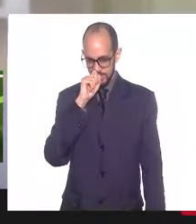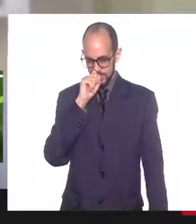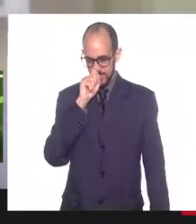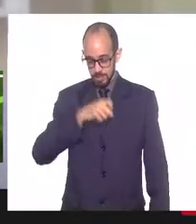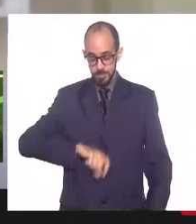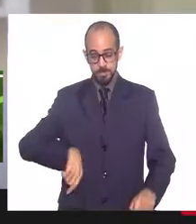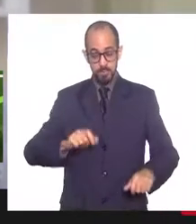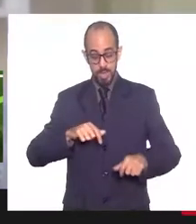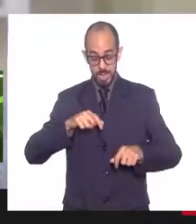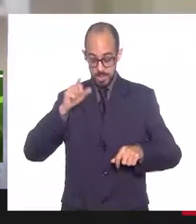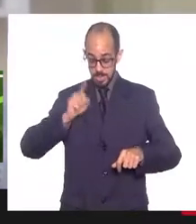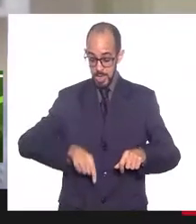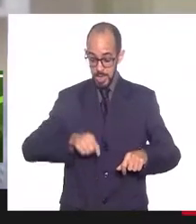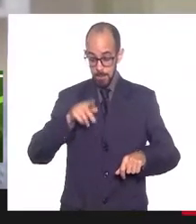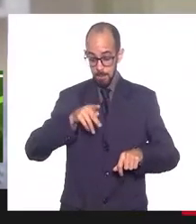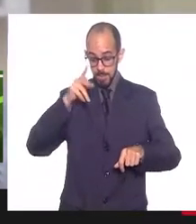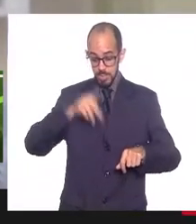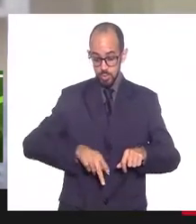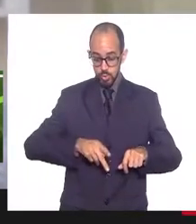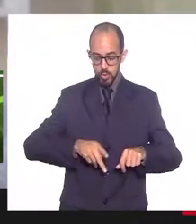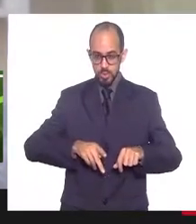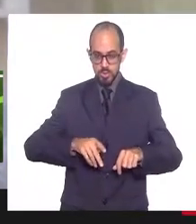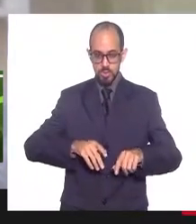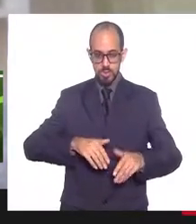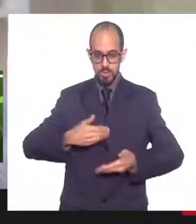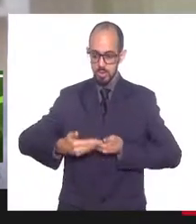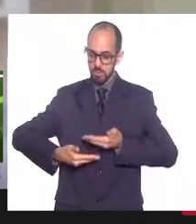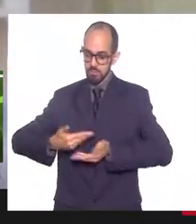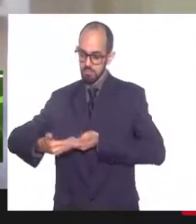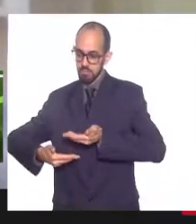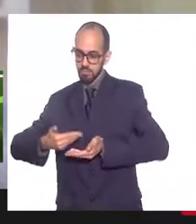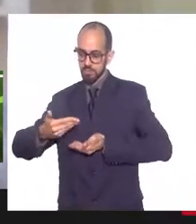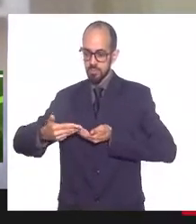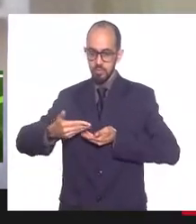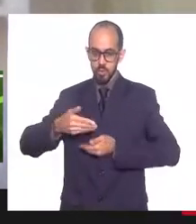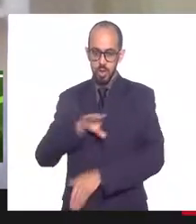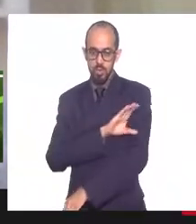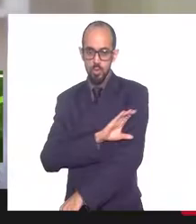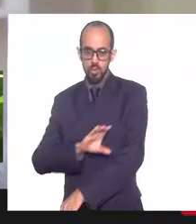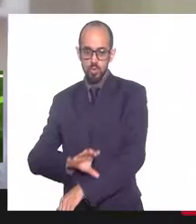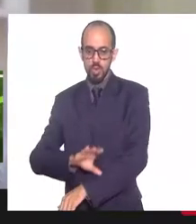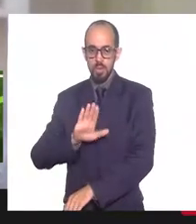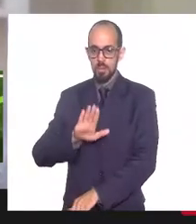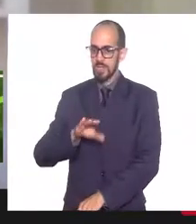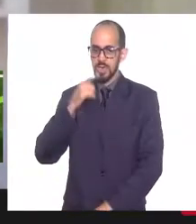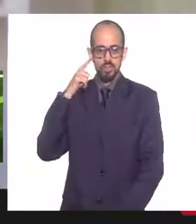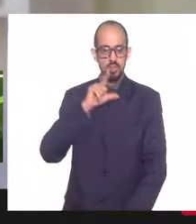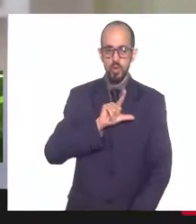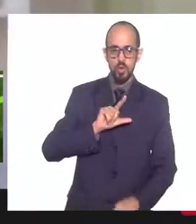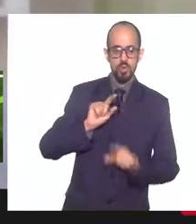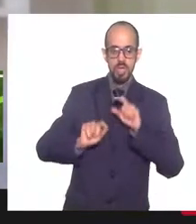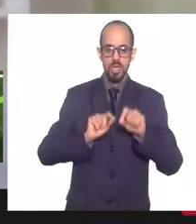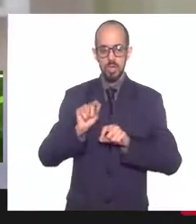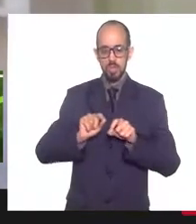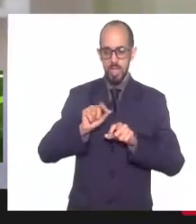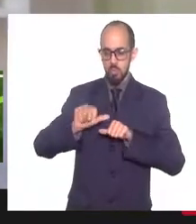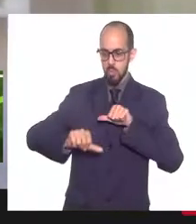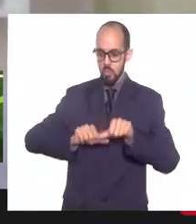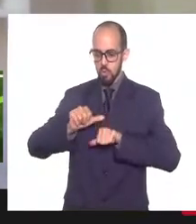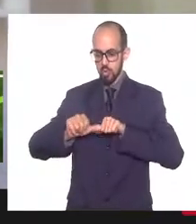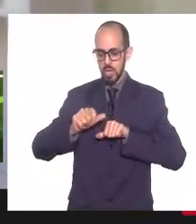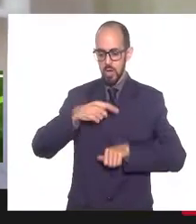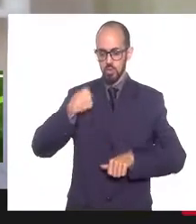elas interferem com a nossa visibilidade para o mundo, mas elas não conseguem alterar os